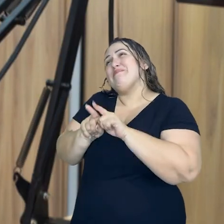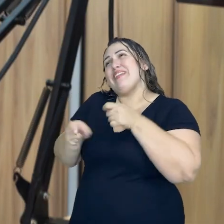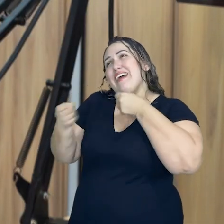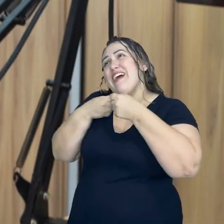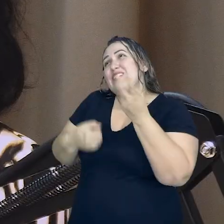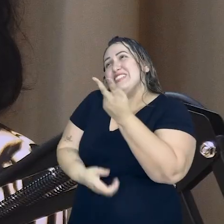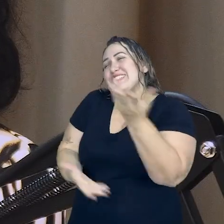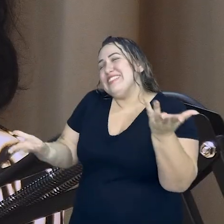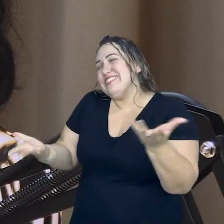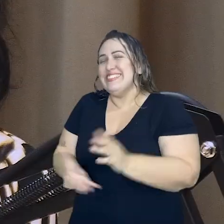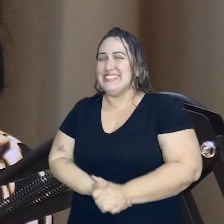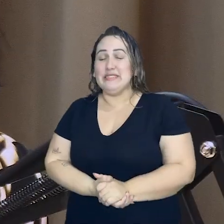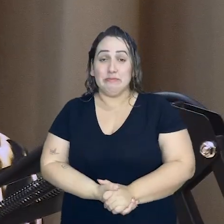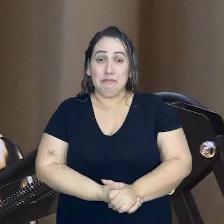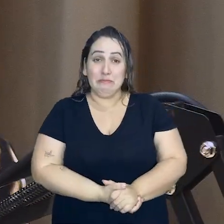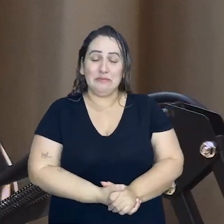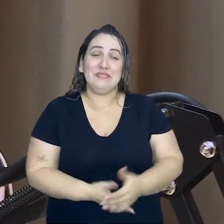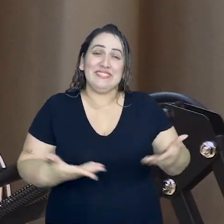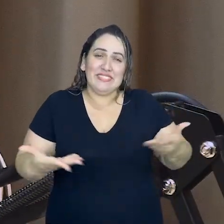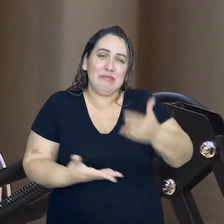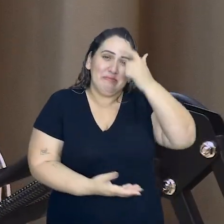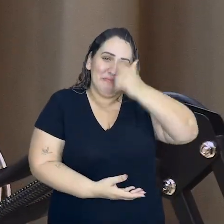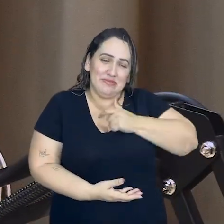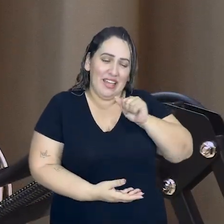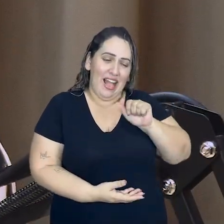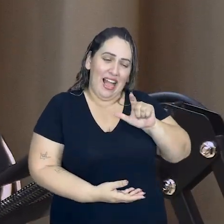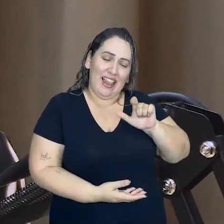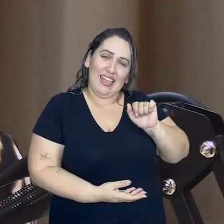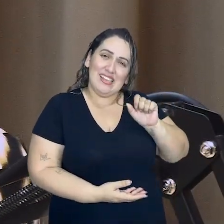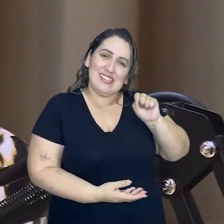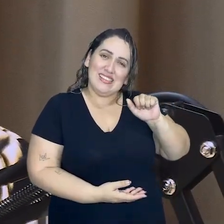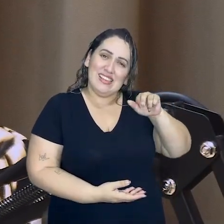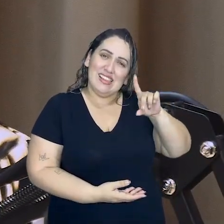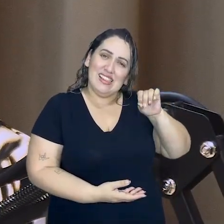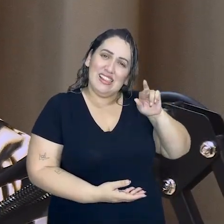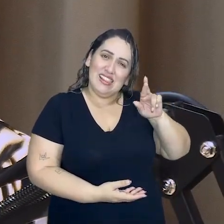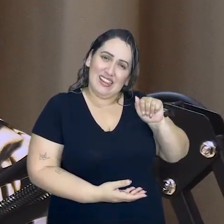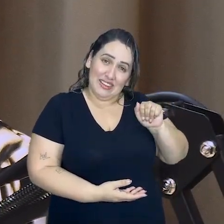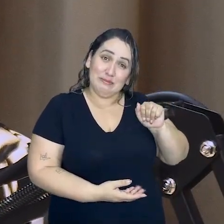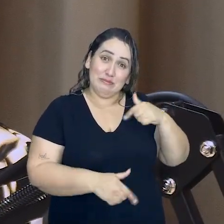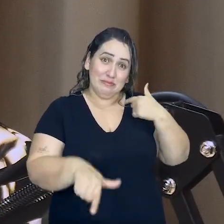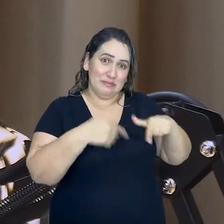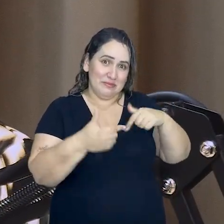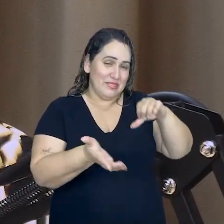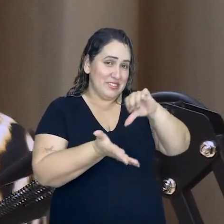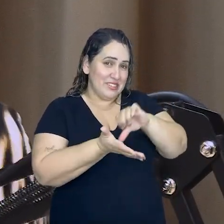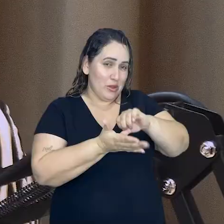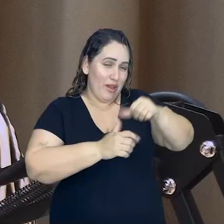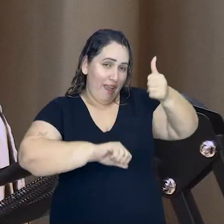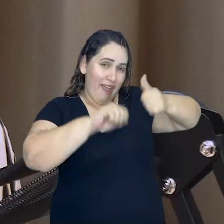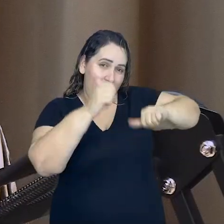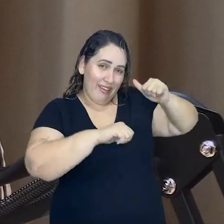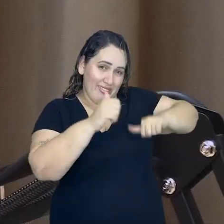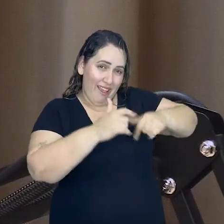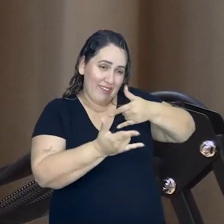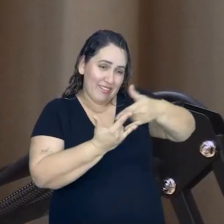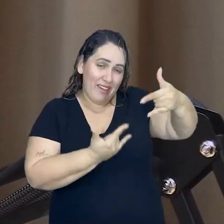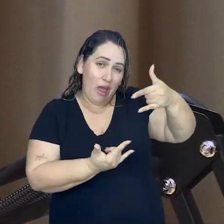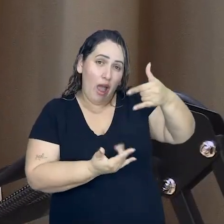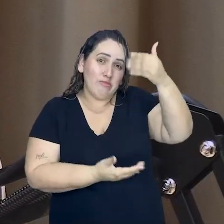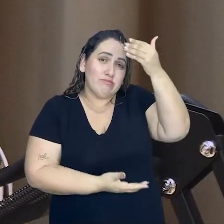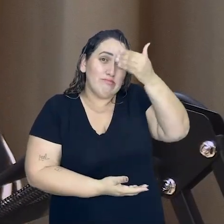vocês. E eu sou a Alexandra, eu trabalho na seção de análise de contas eleitorais e partidárias, eu sou